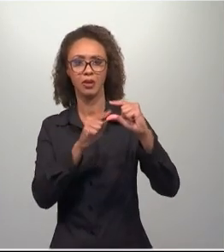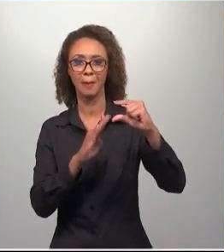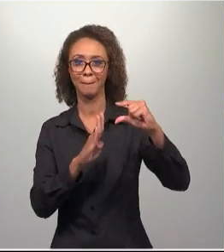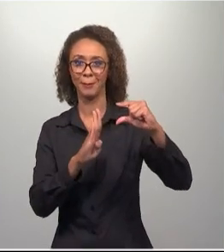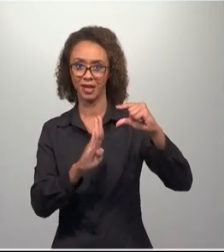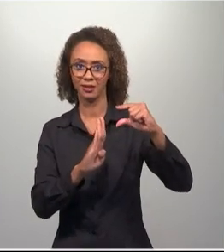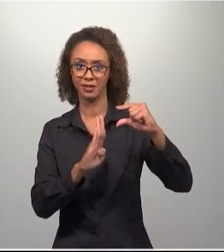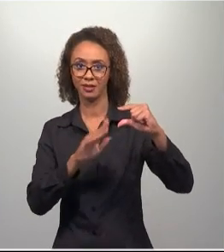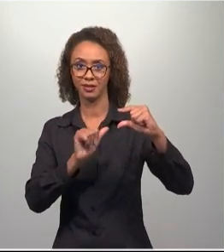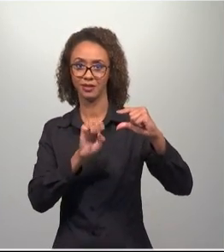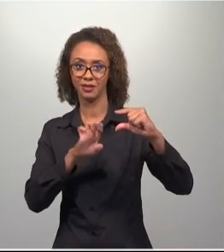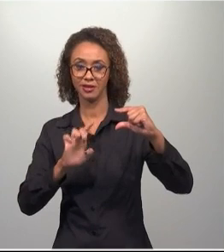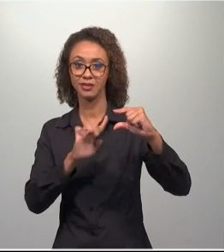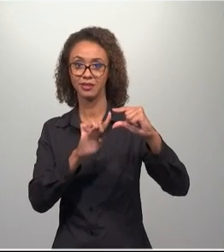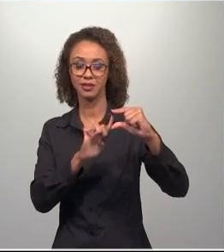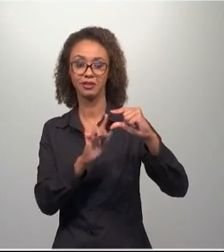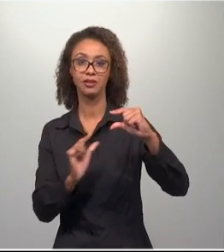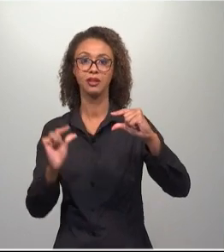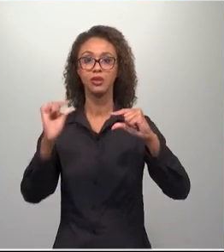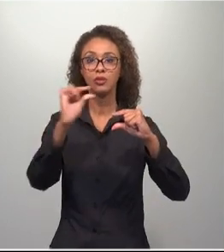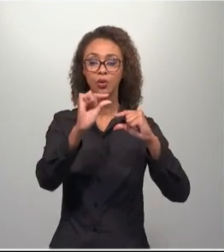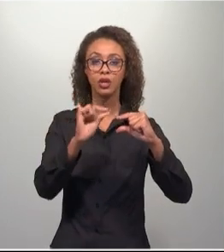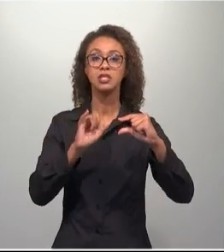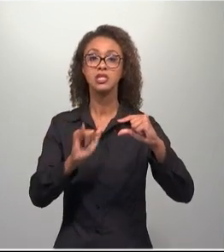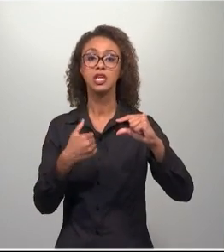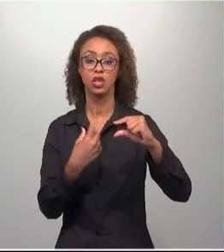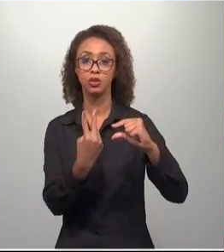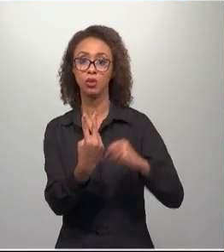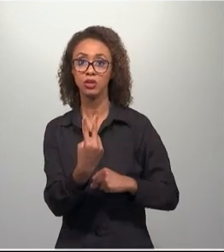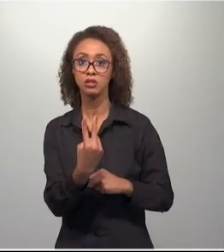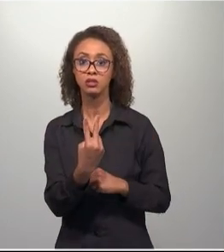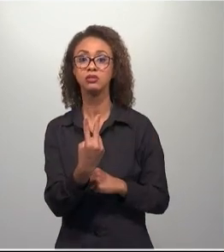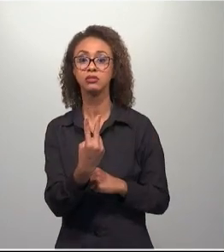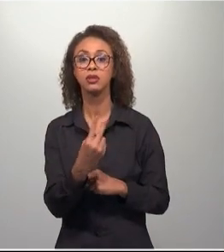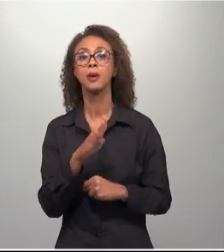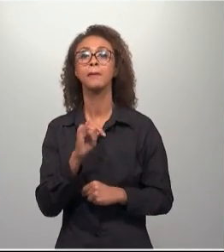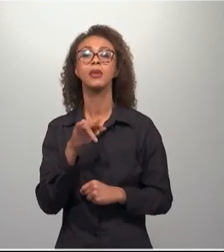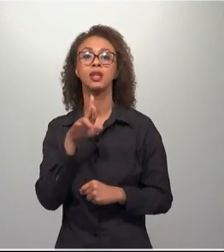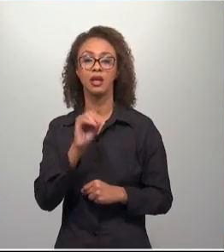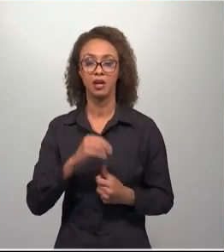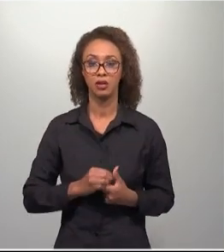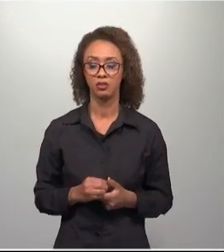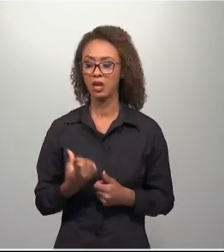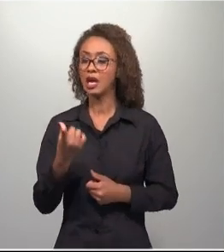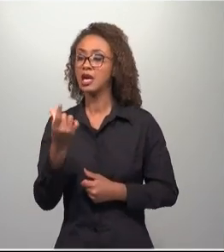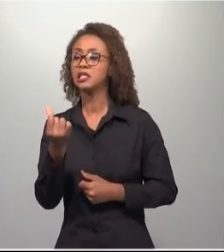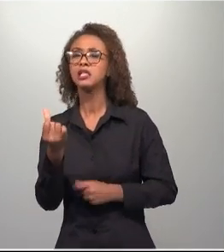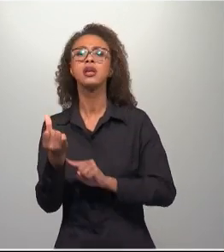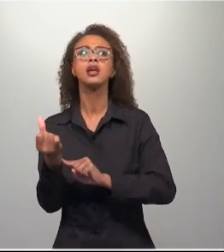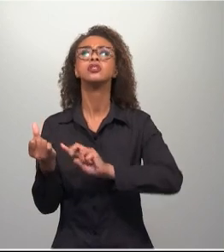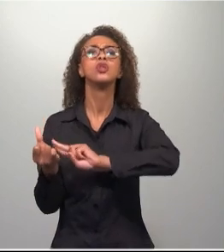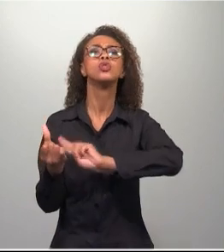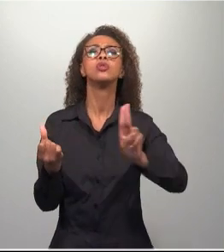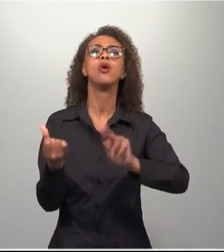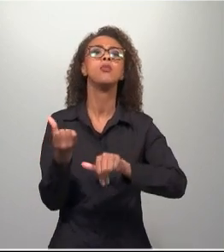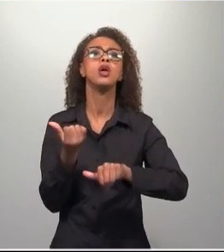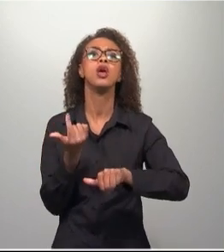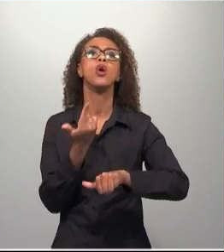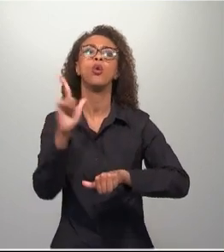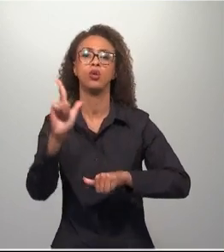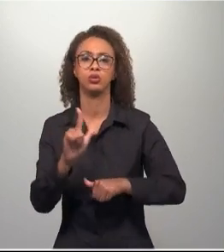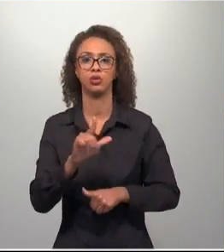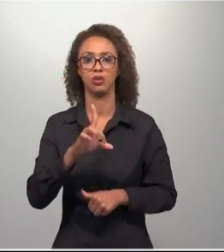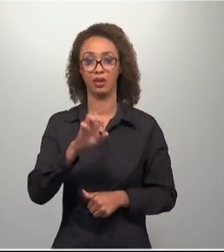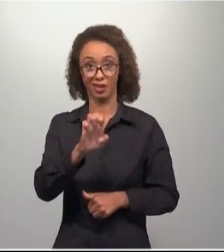e ele vira binário troque-o 10 pelo 16 e ele vira um hexa desse mal troque o 10 pelo